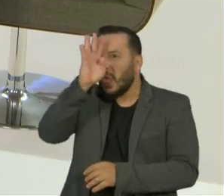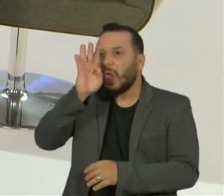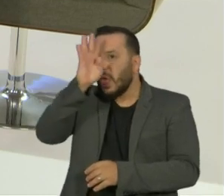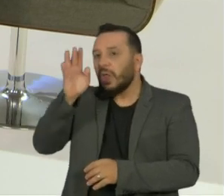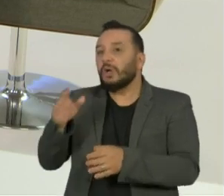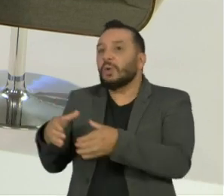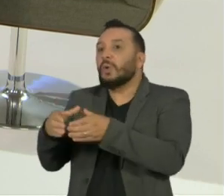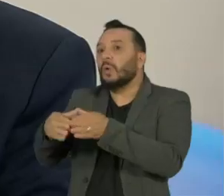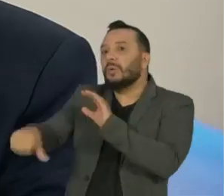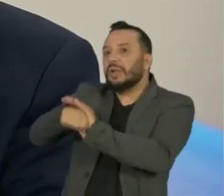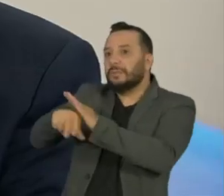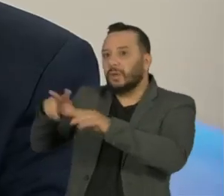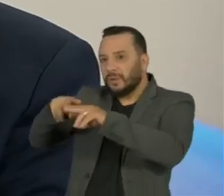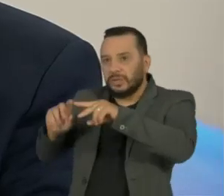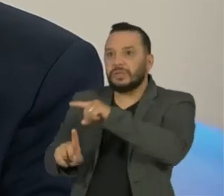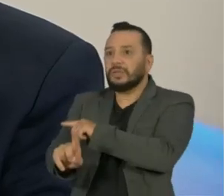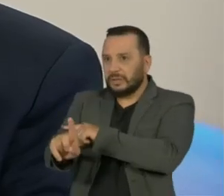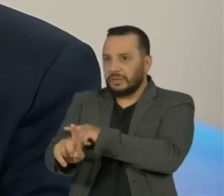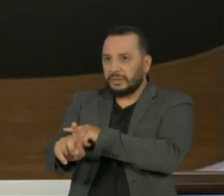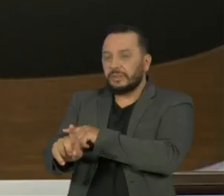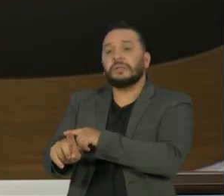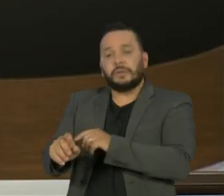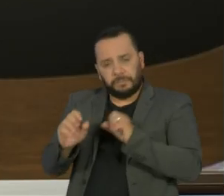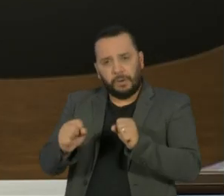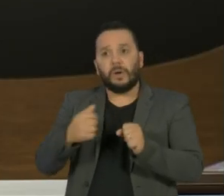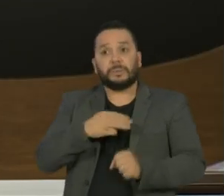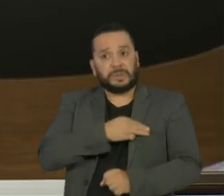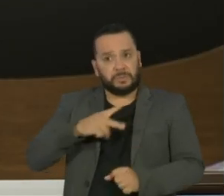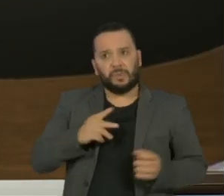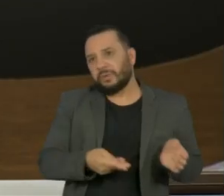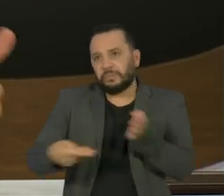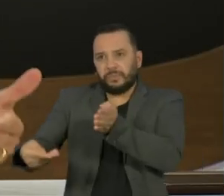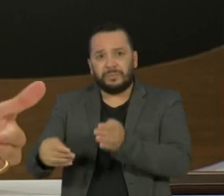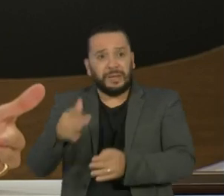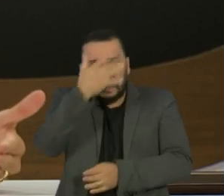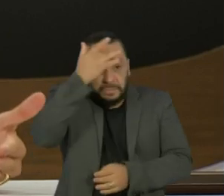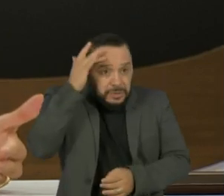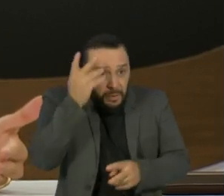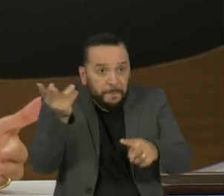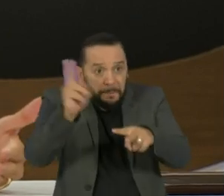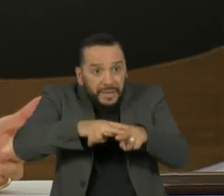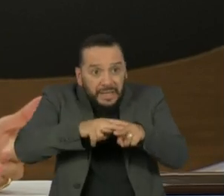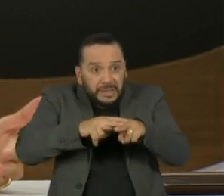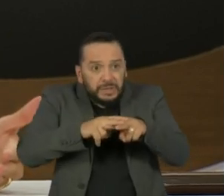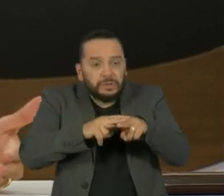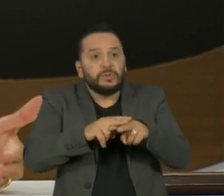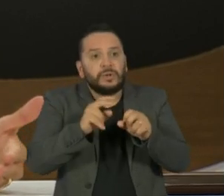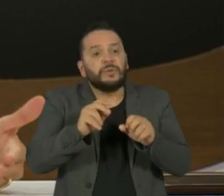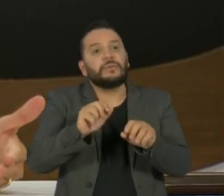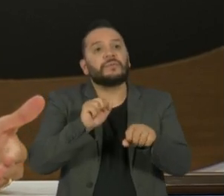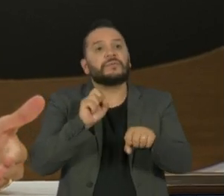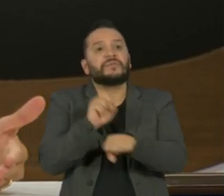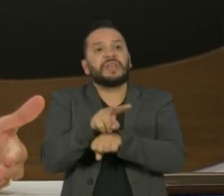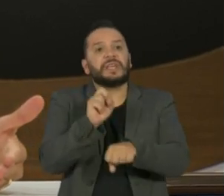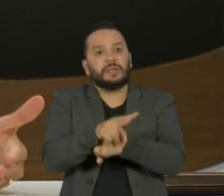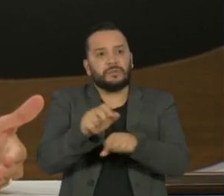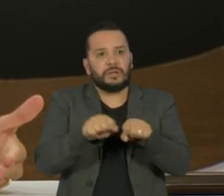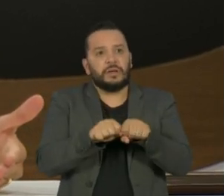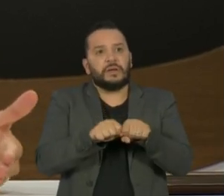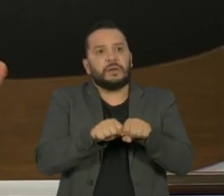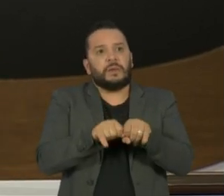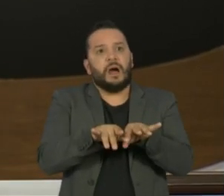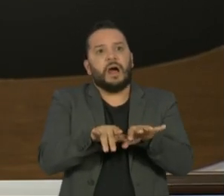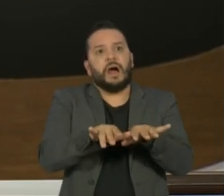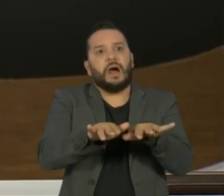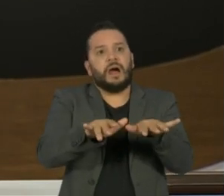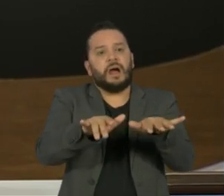é de uma organização criminosa acaba o ministério público recorreu pessoas ficam presas ea uma disseminação do vírus nesses